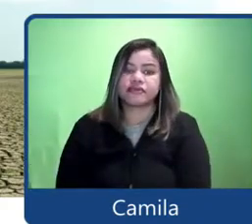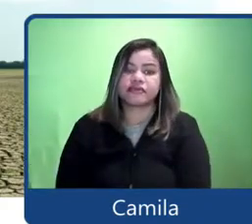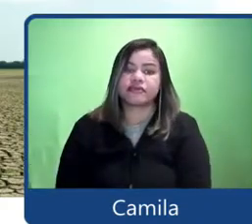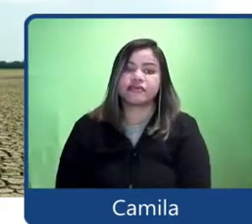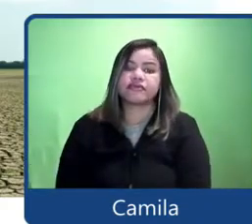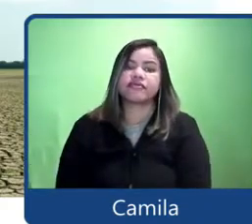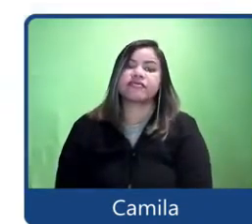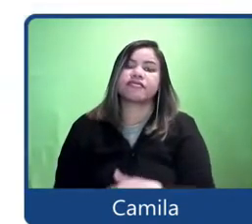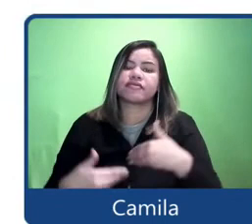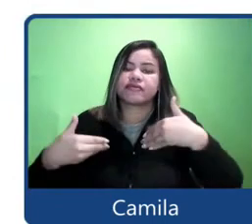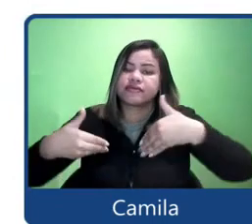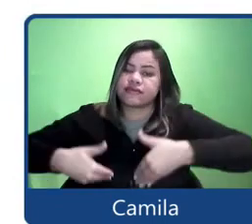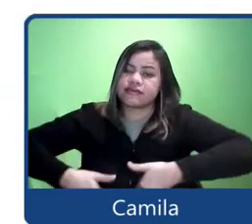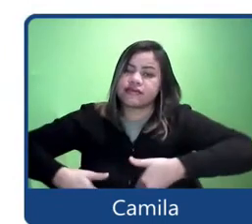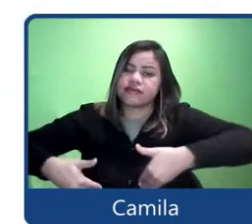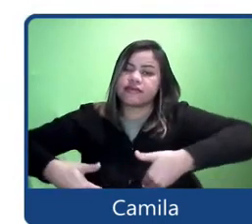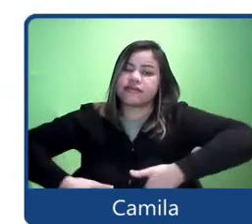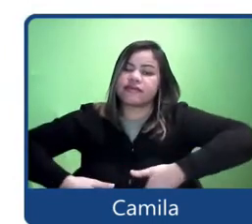situações de fome, né.